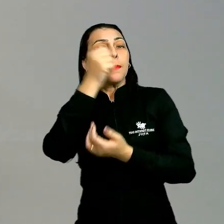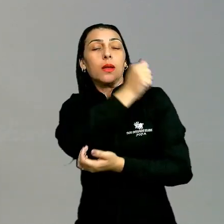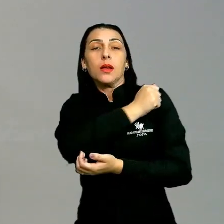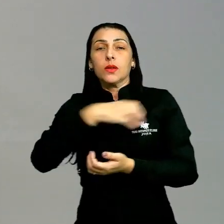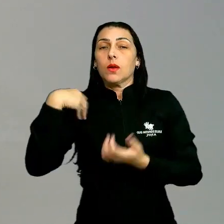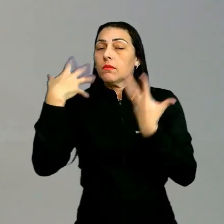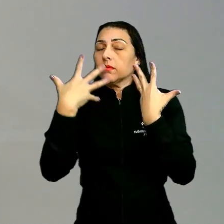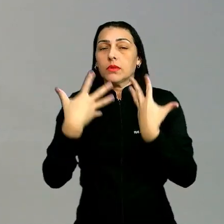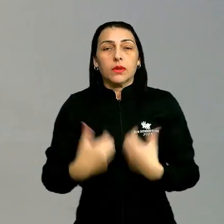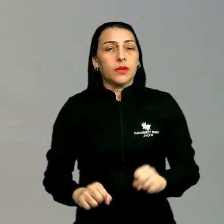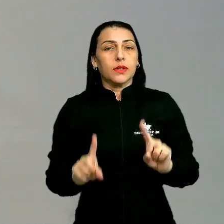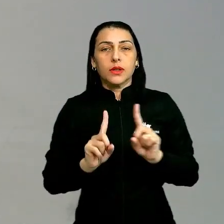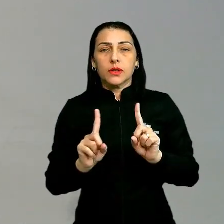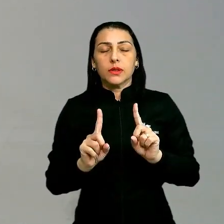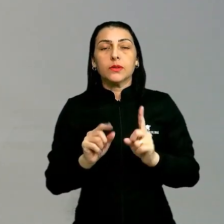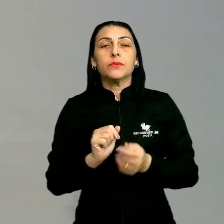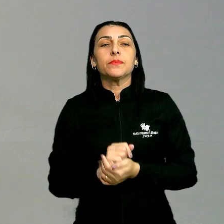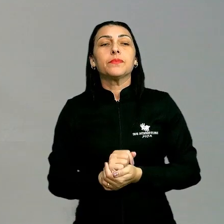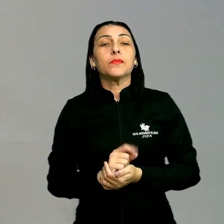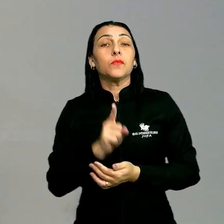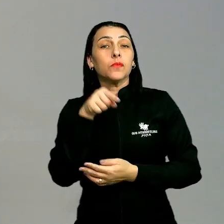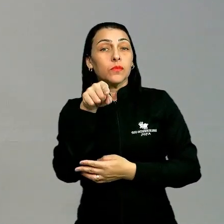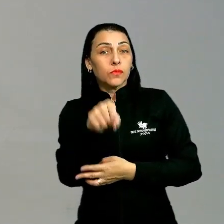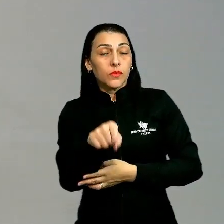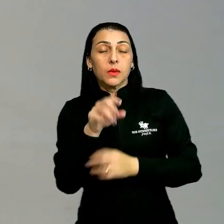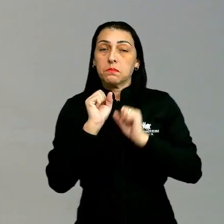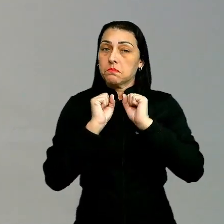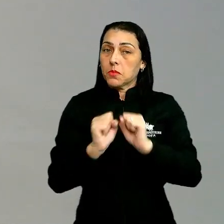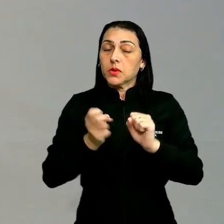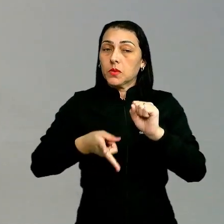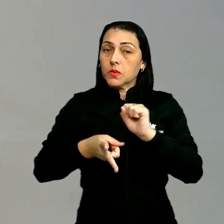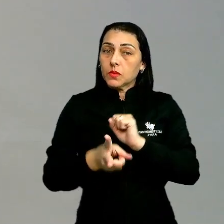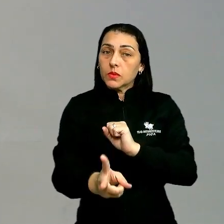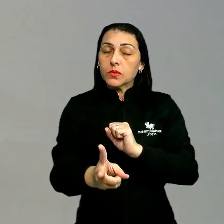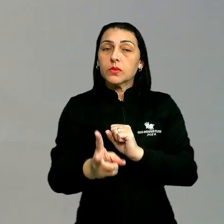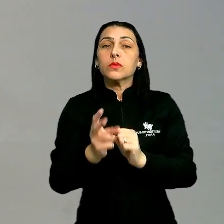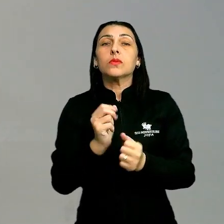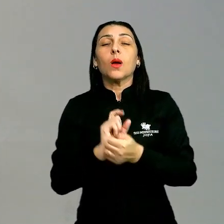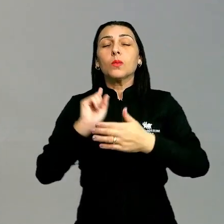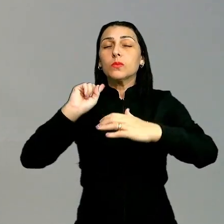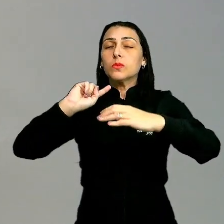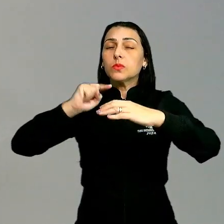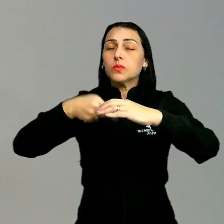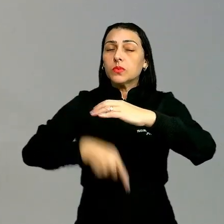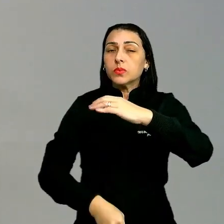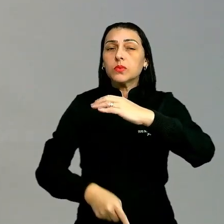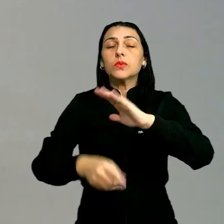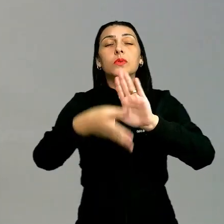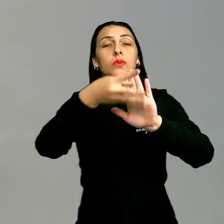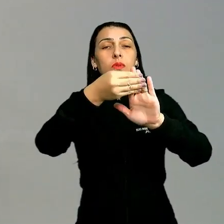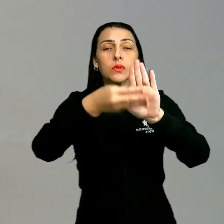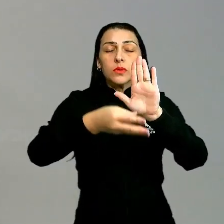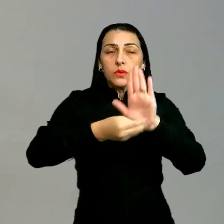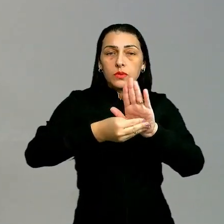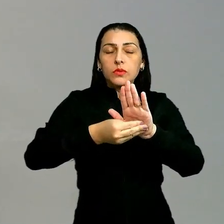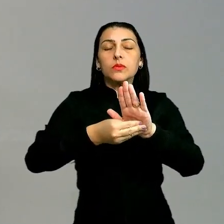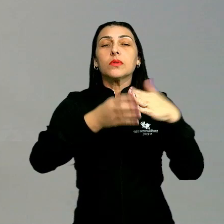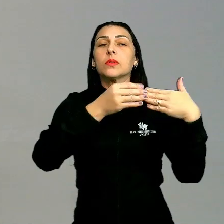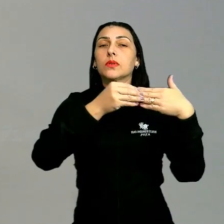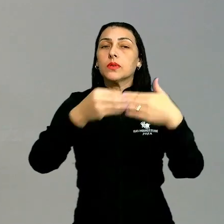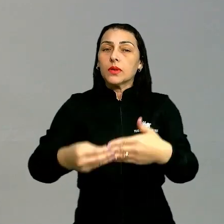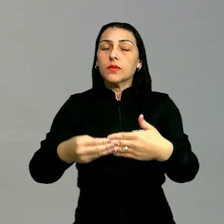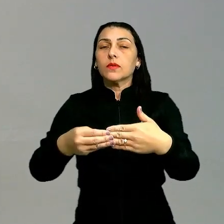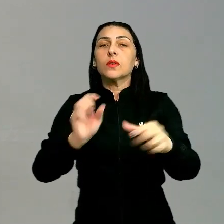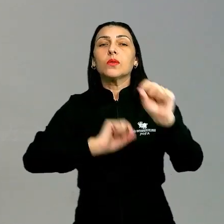aristotélico. Então, para que você possa continuar aprofundando esses conteúdos, levando